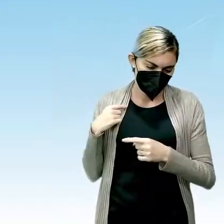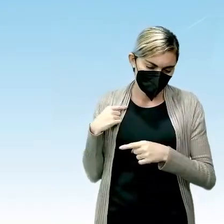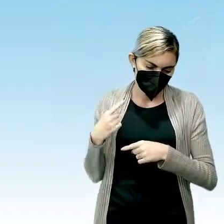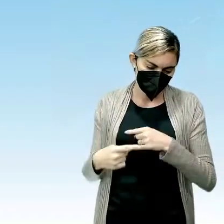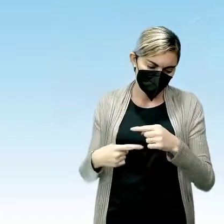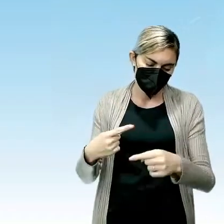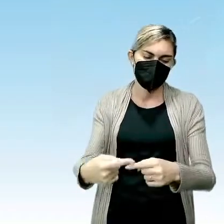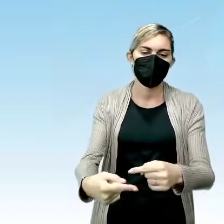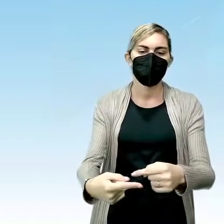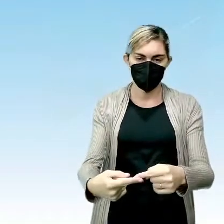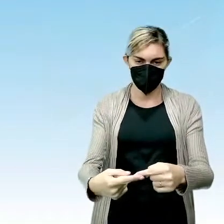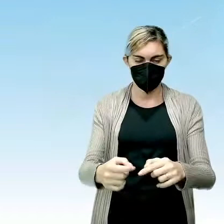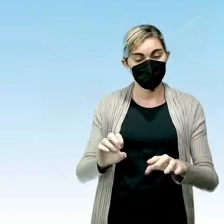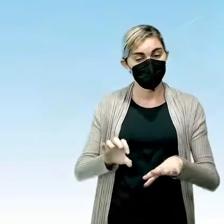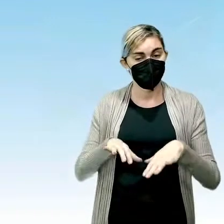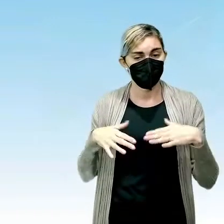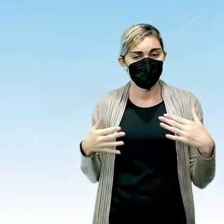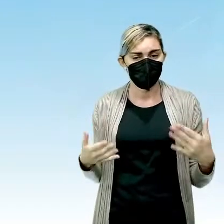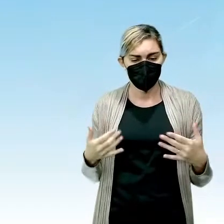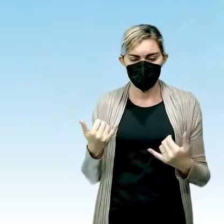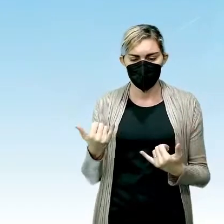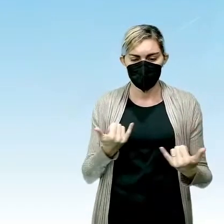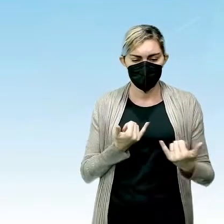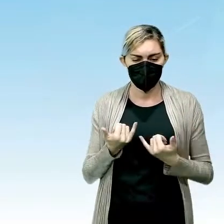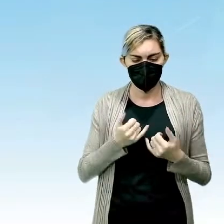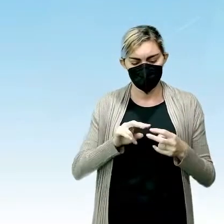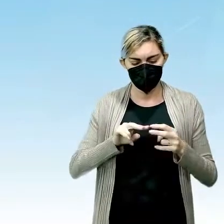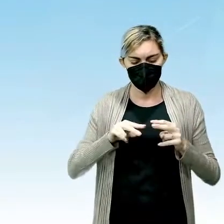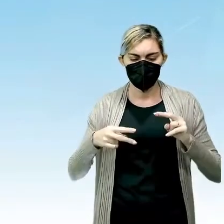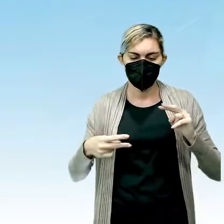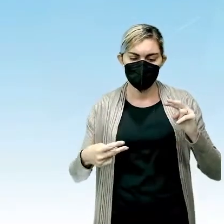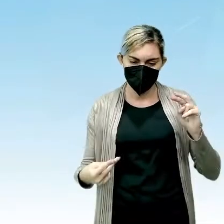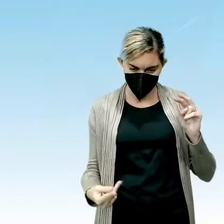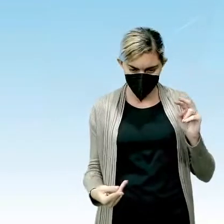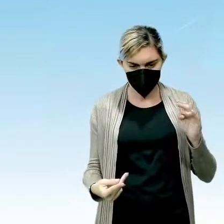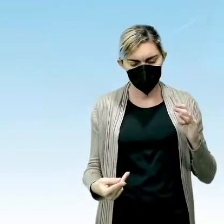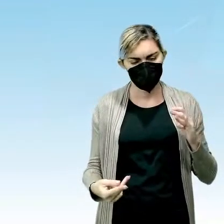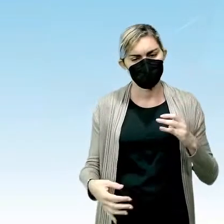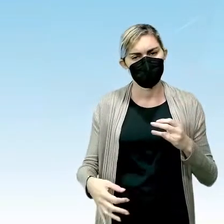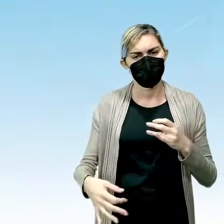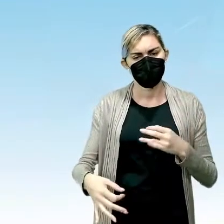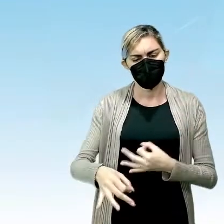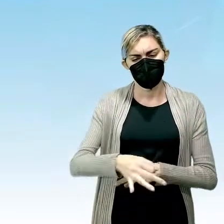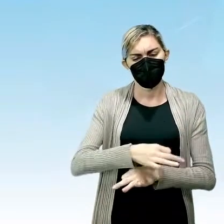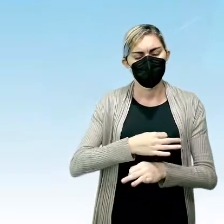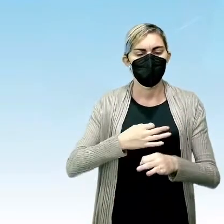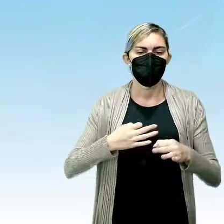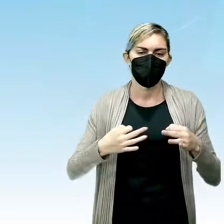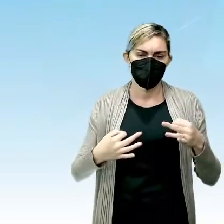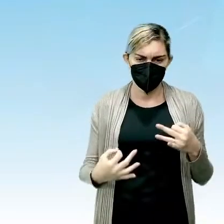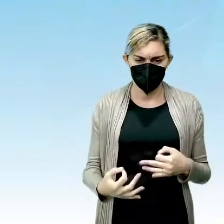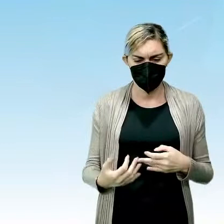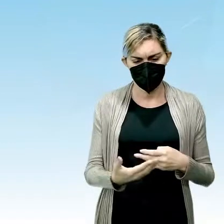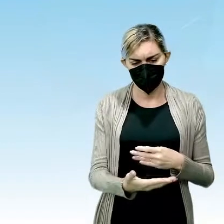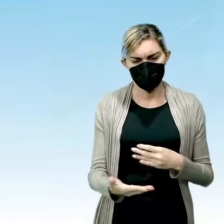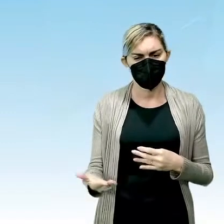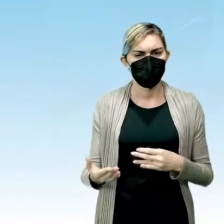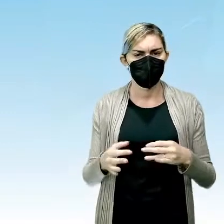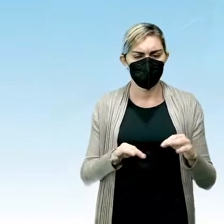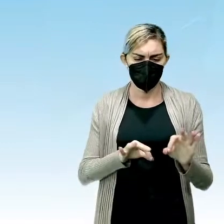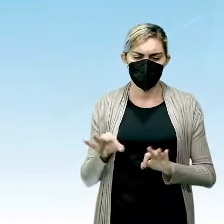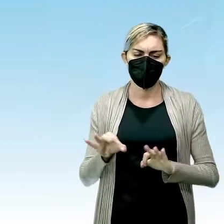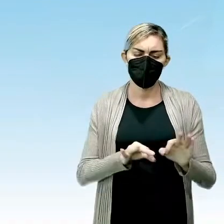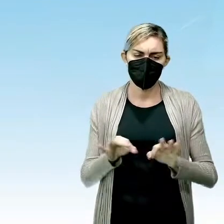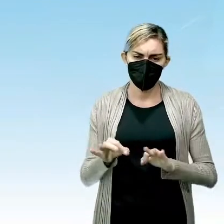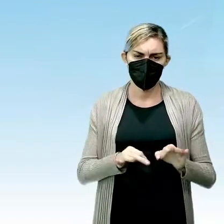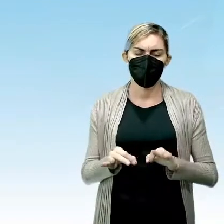hereditárias, ou seja, as informações genéticas nessas moléculas, elas irão estar ali organizadas em